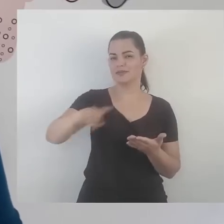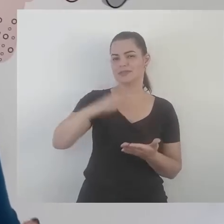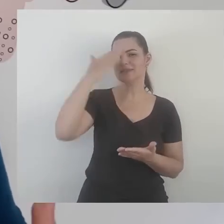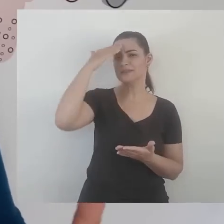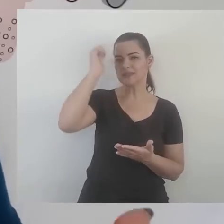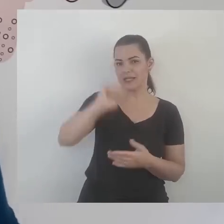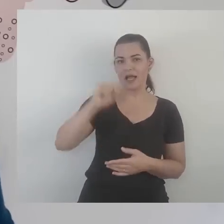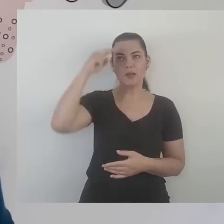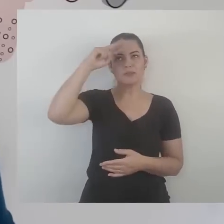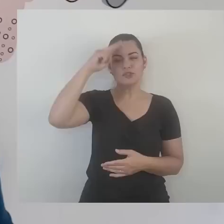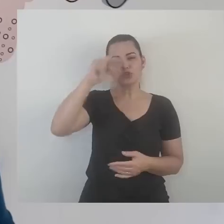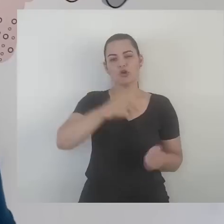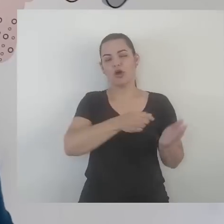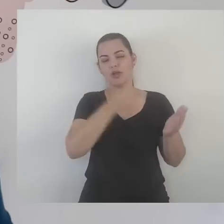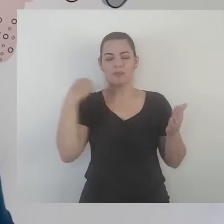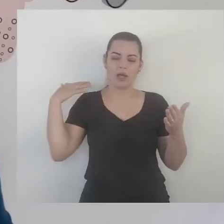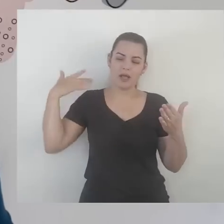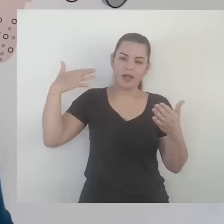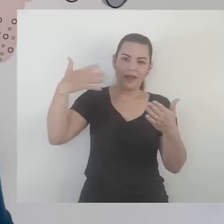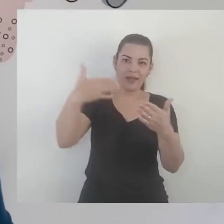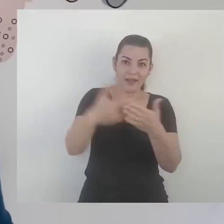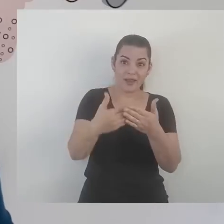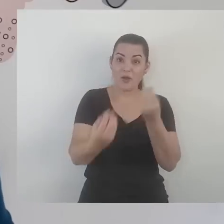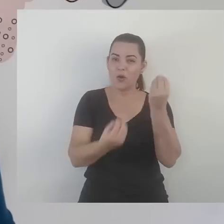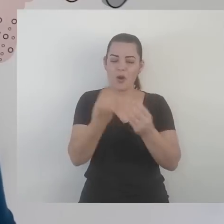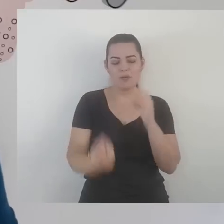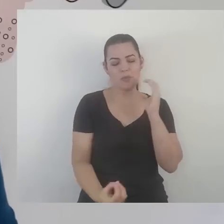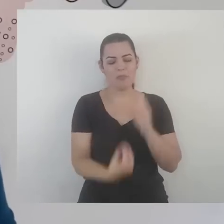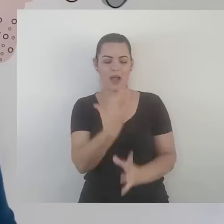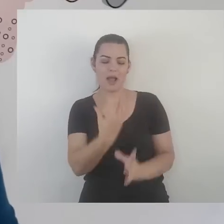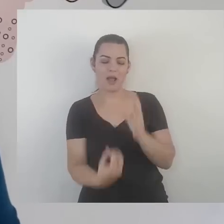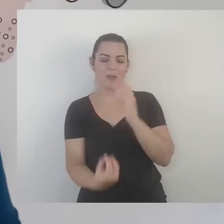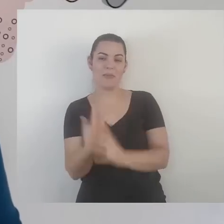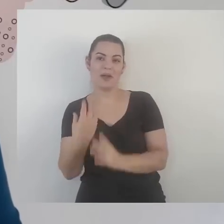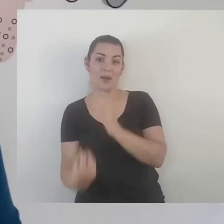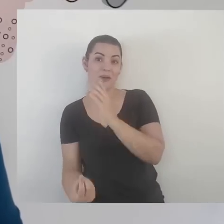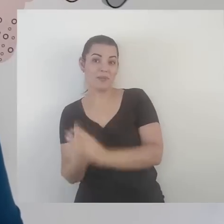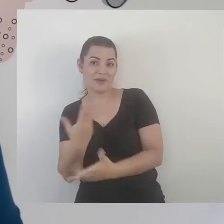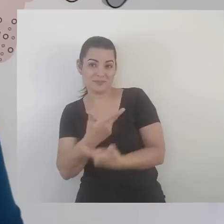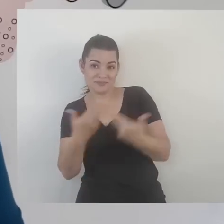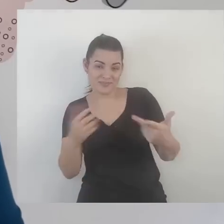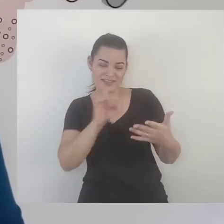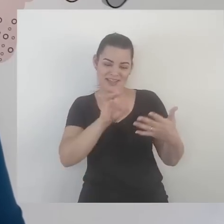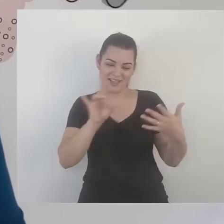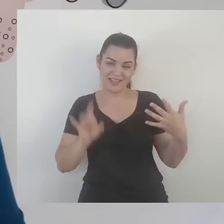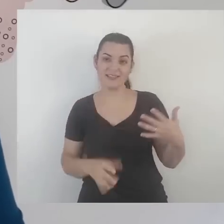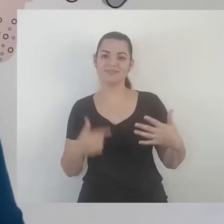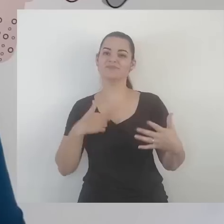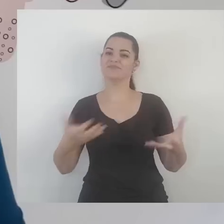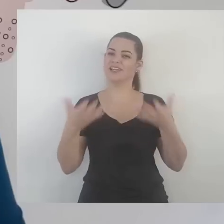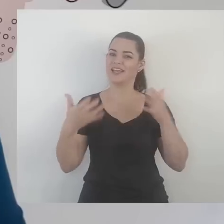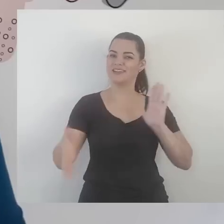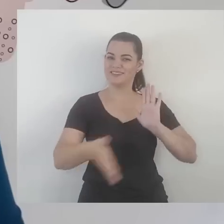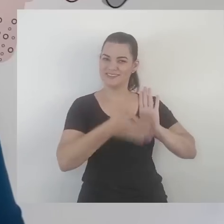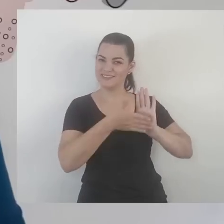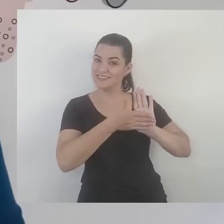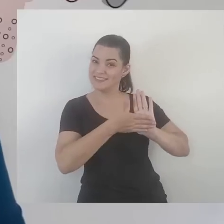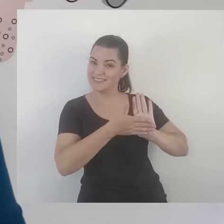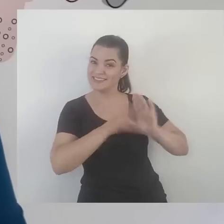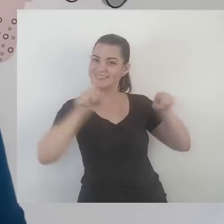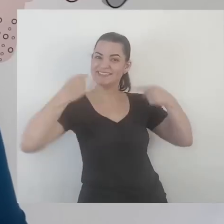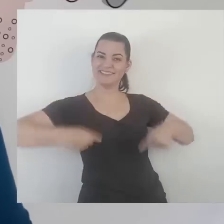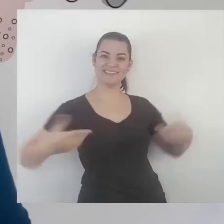e de como essas criações aconteceram, eu quero já propor o nosso desafio do